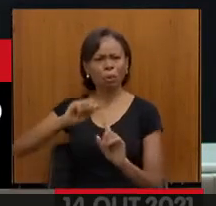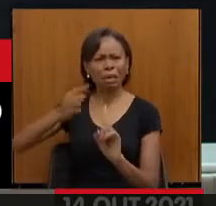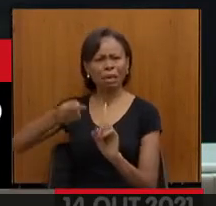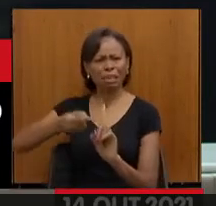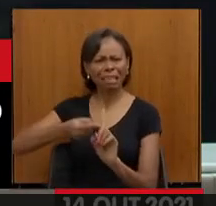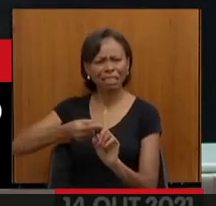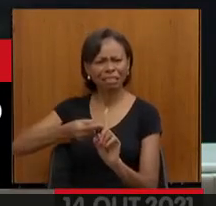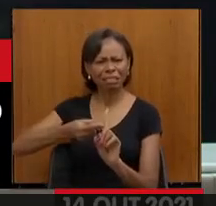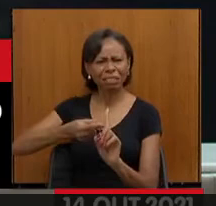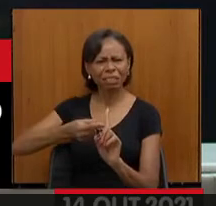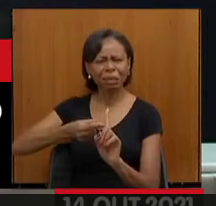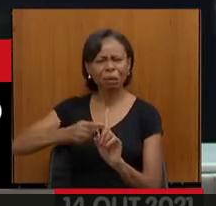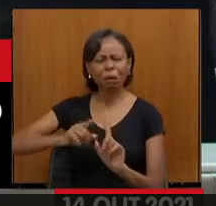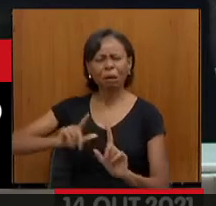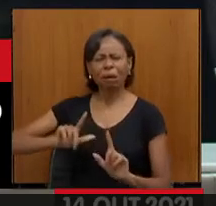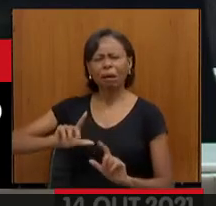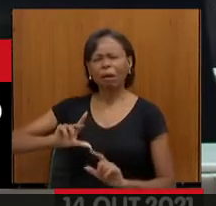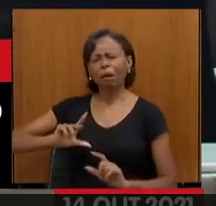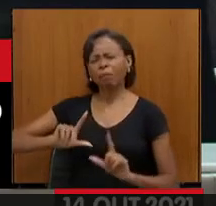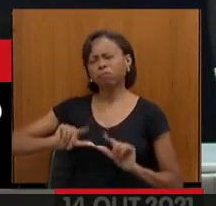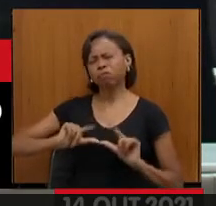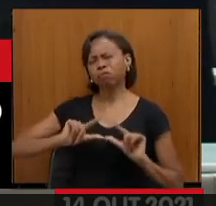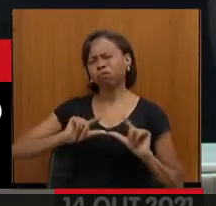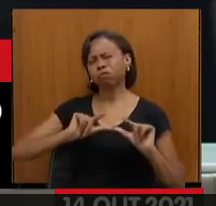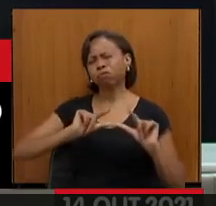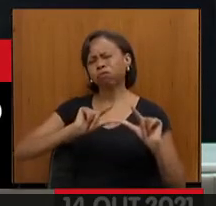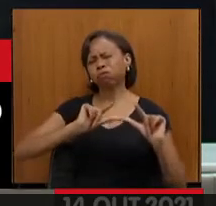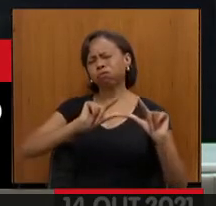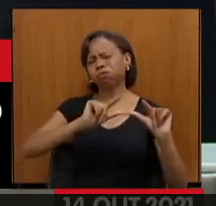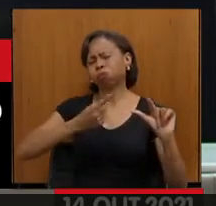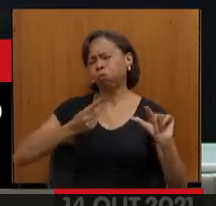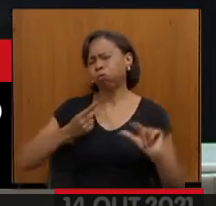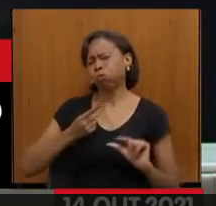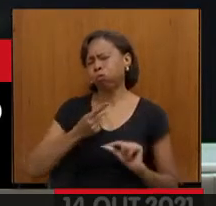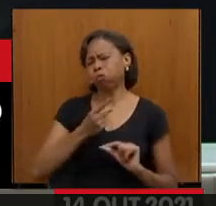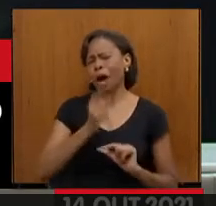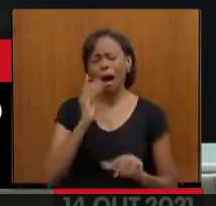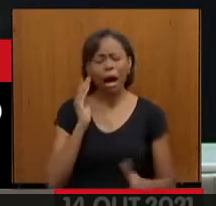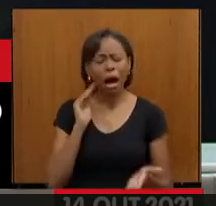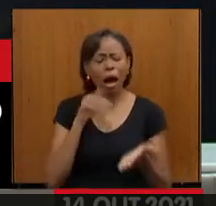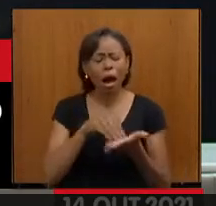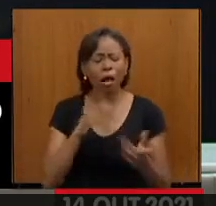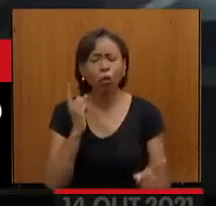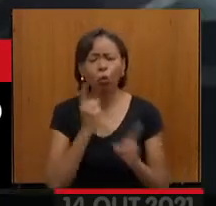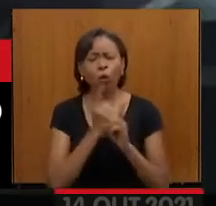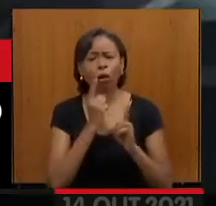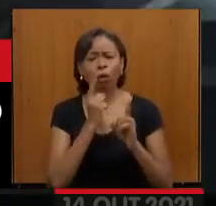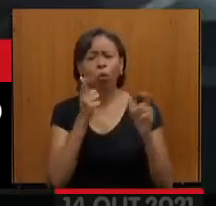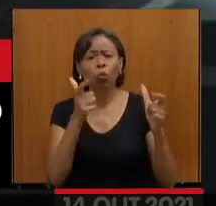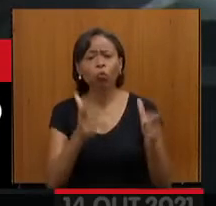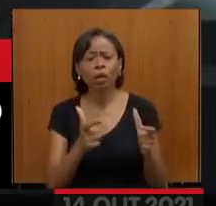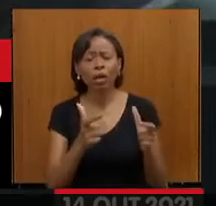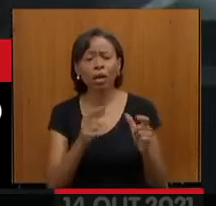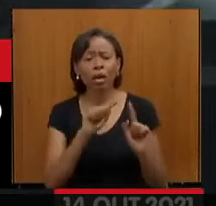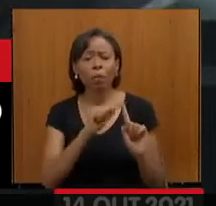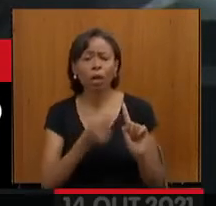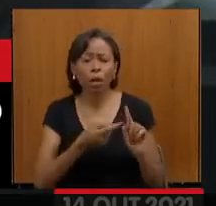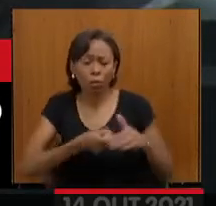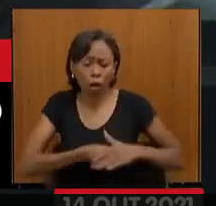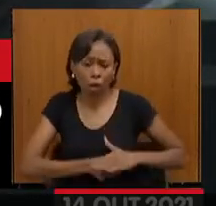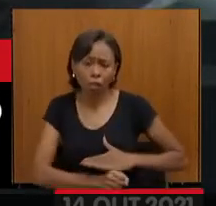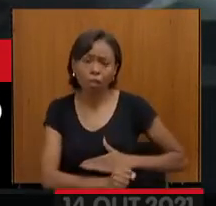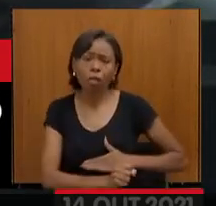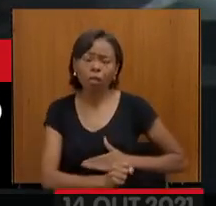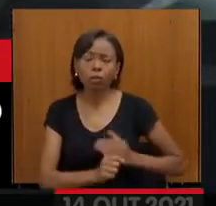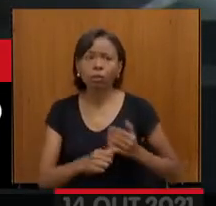quilômetros até encontrar aquela maternidade que é adequada ao seu risco de parto. E o terceiro atraso, que é